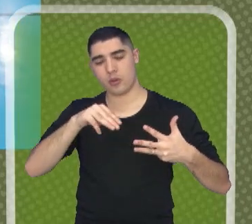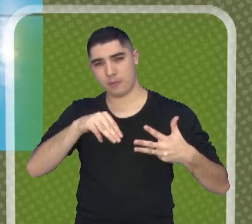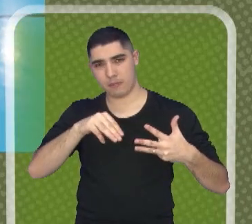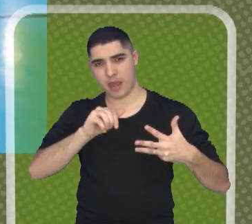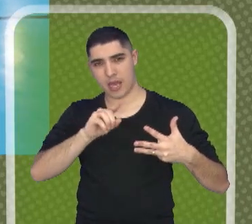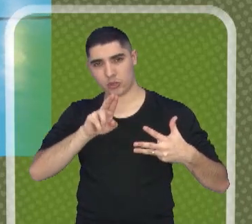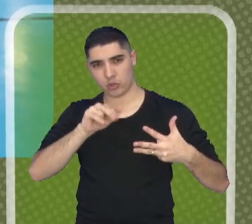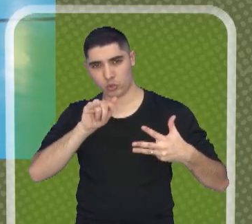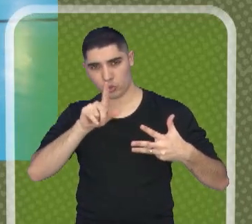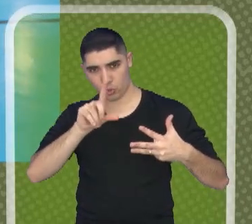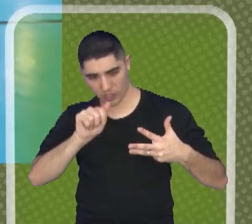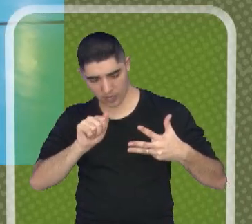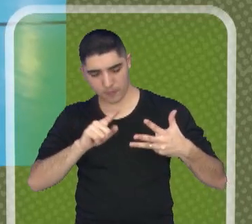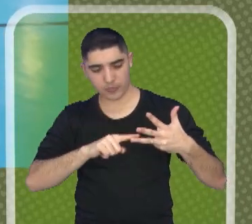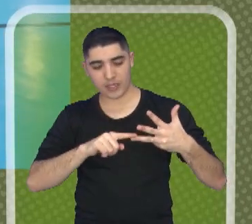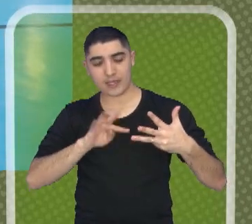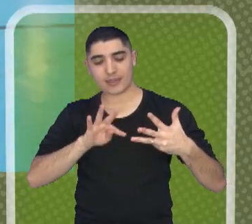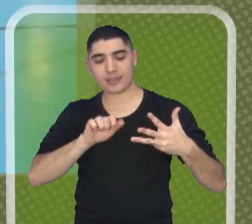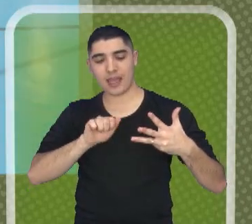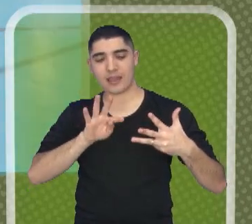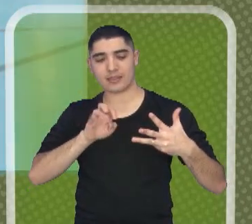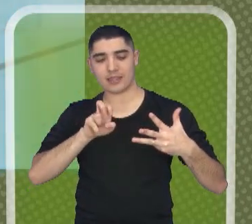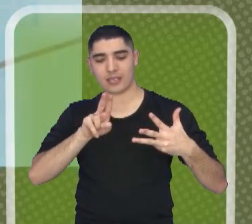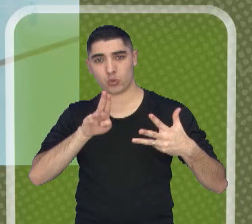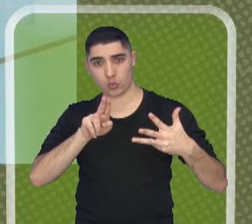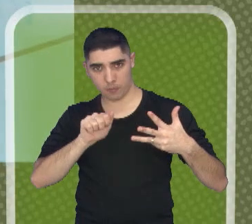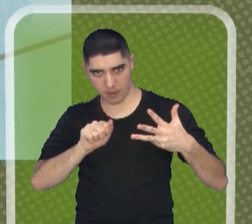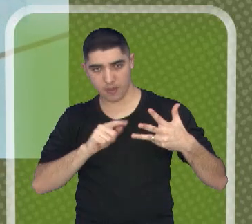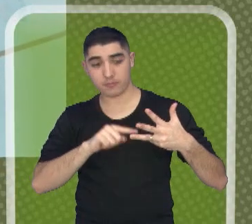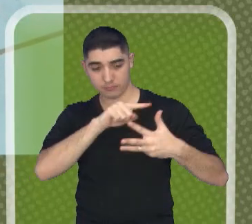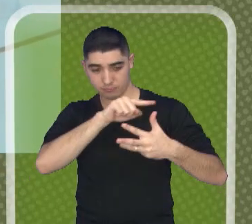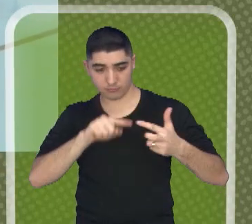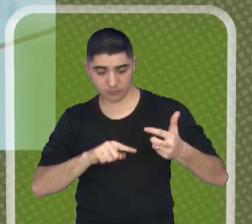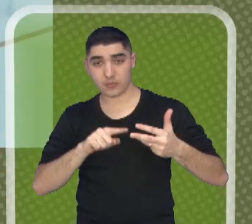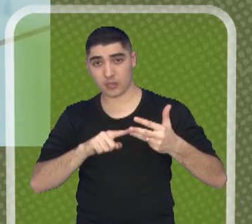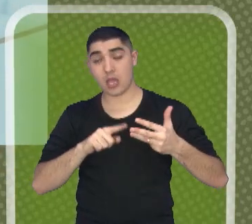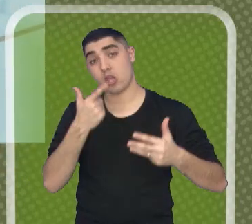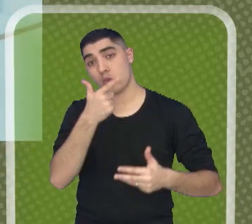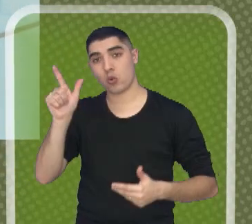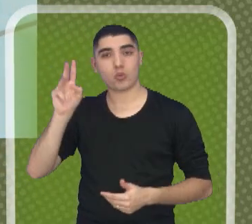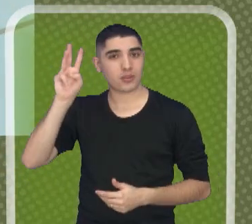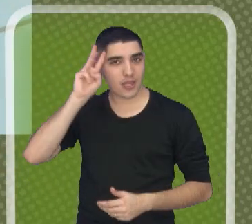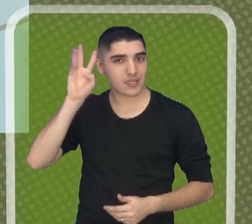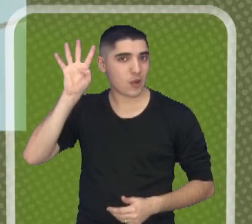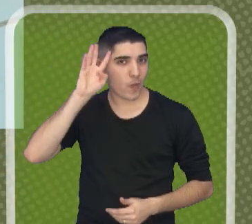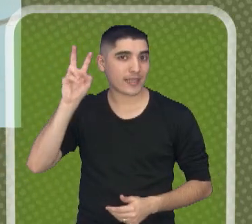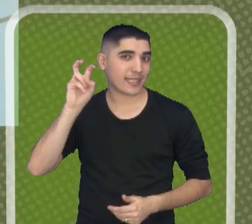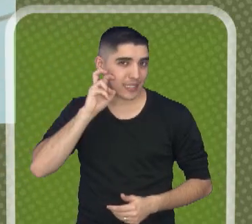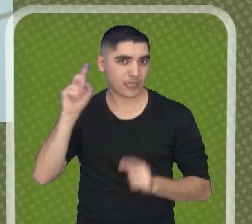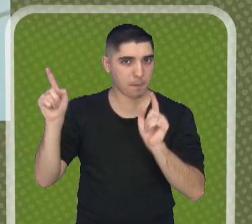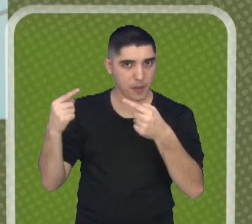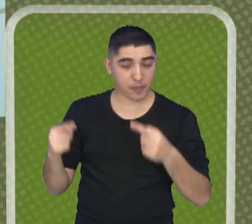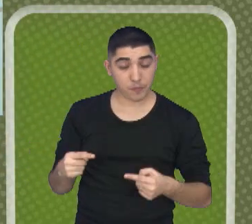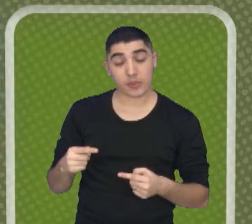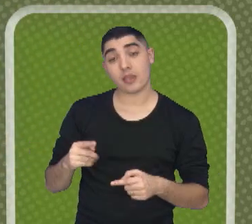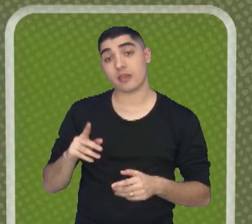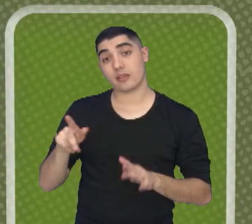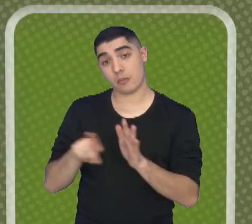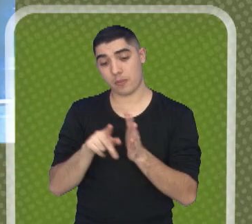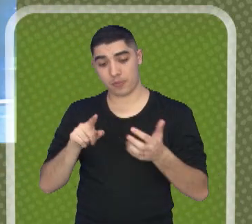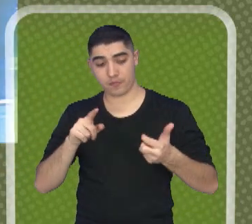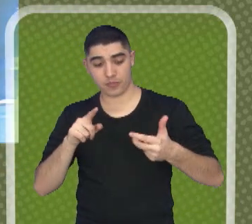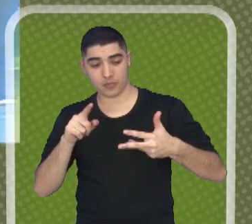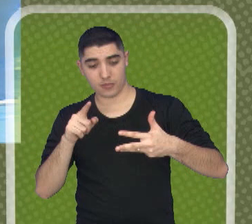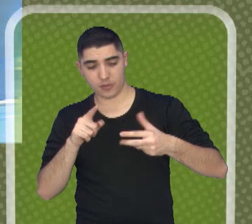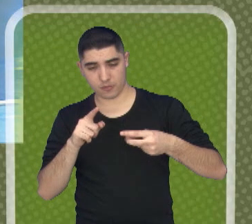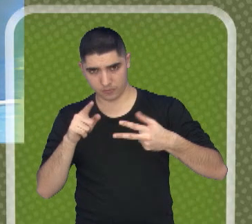campeão do torneio. Os jogos da série Ouro serão nas noites de terça, quarta e quinta-feira. Já as partidas das séries Prata